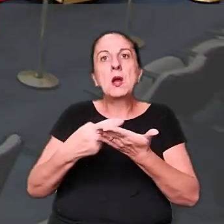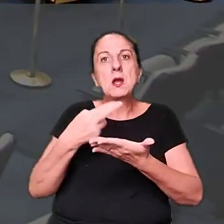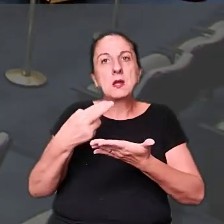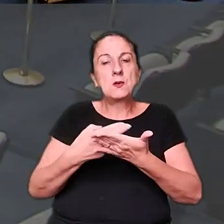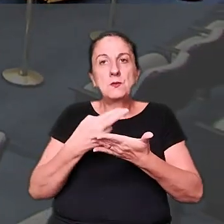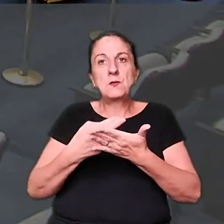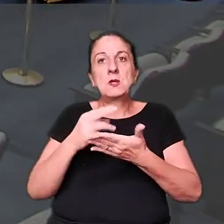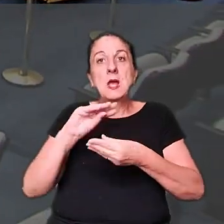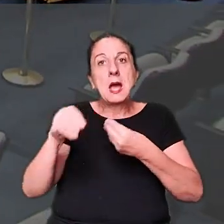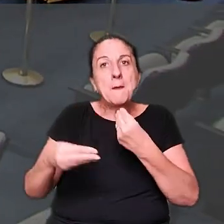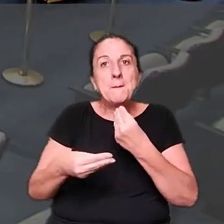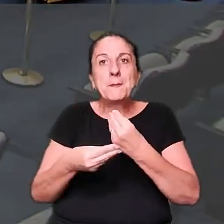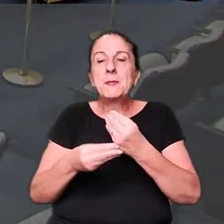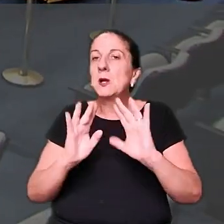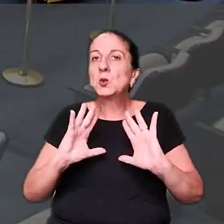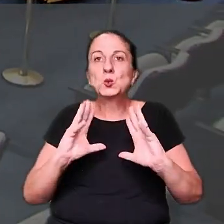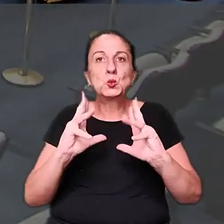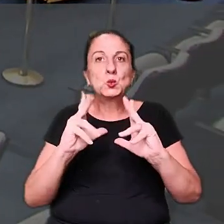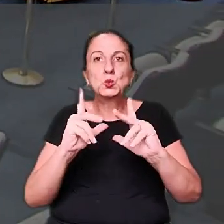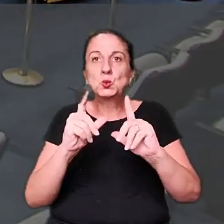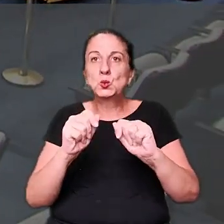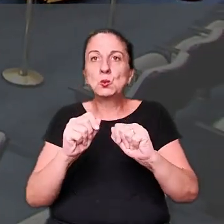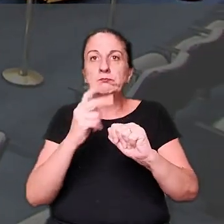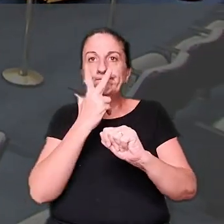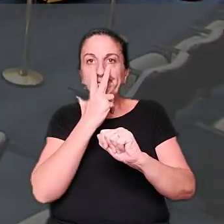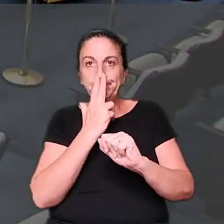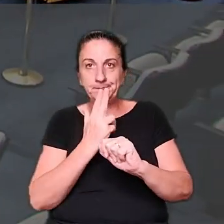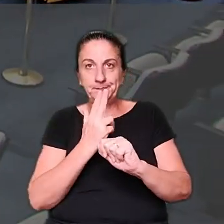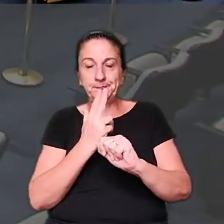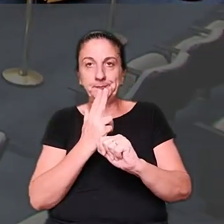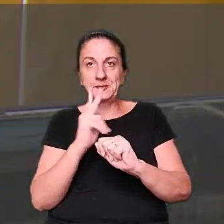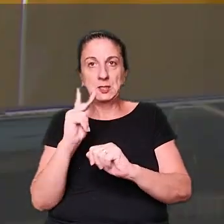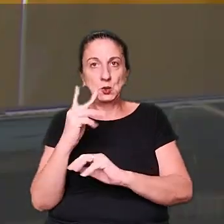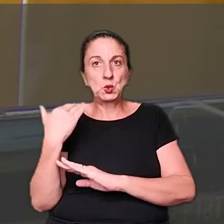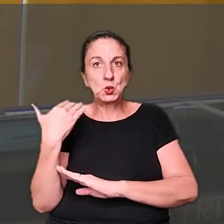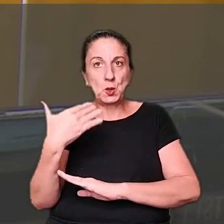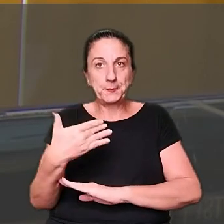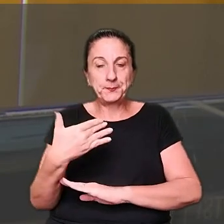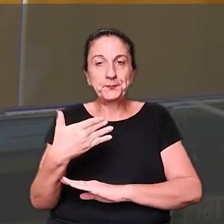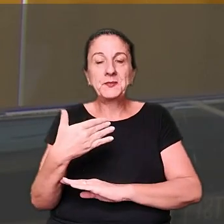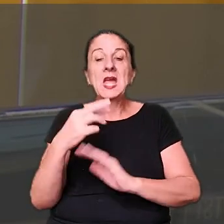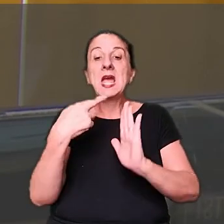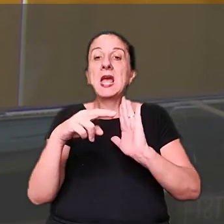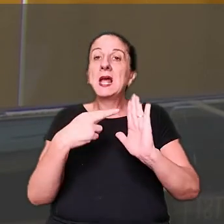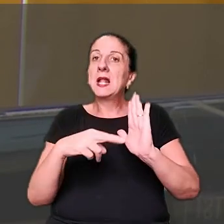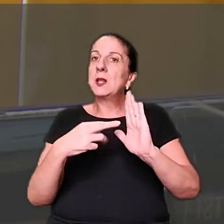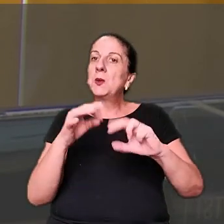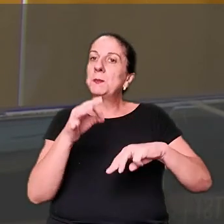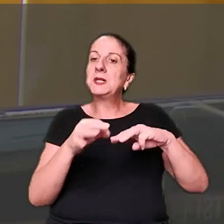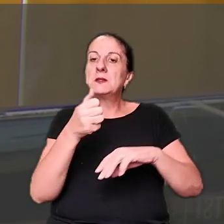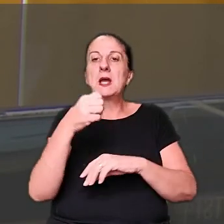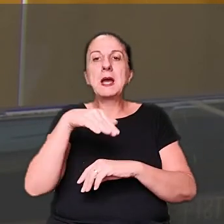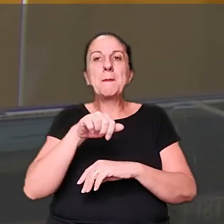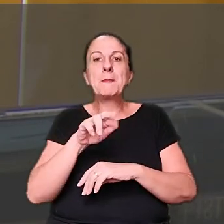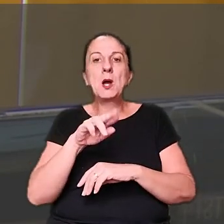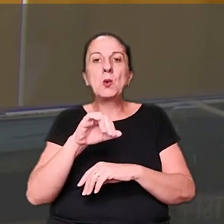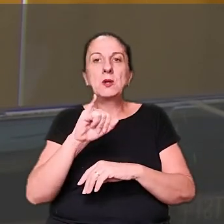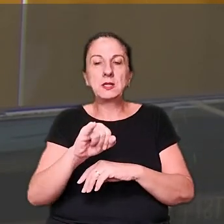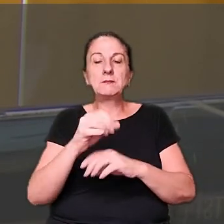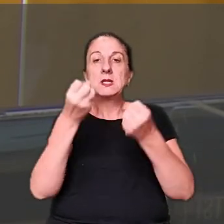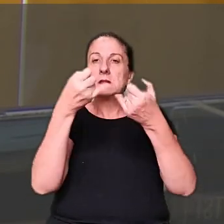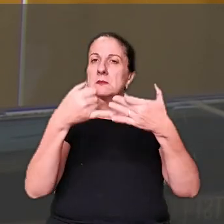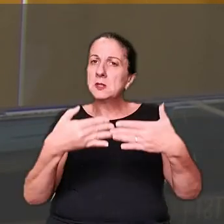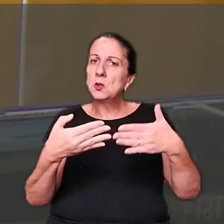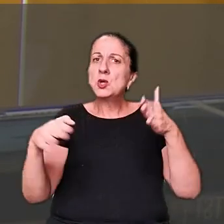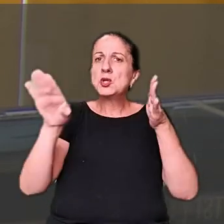de revista a serem aplicadas a todos os casos semelhantes. O relator, ministro Amaury Rodrigues, explicou que o